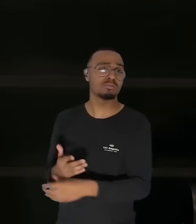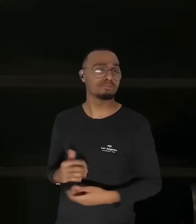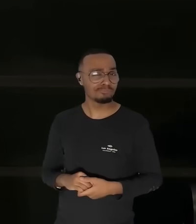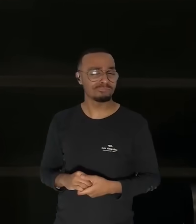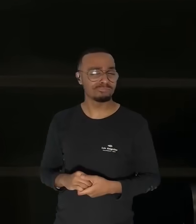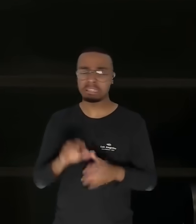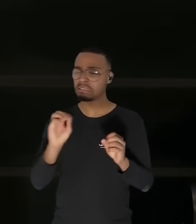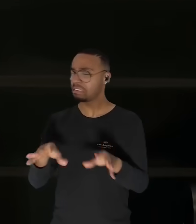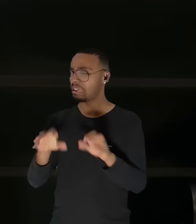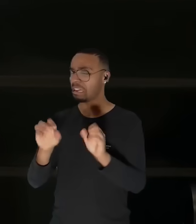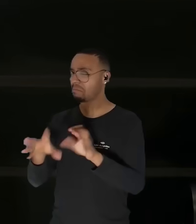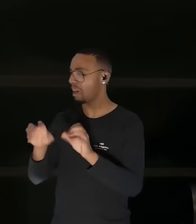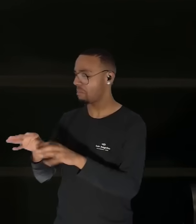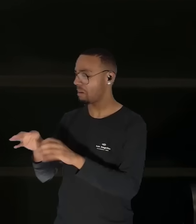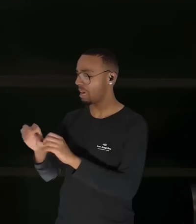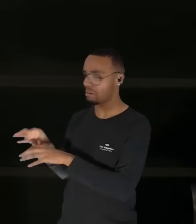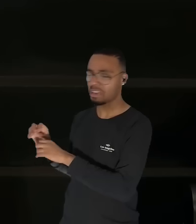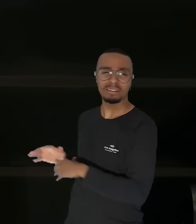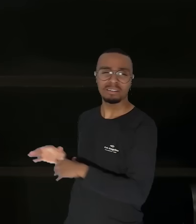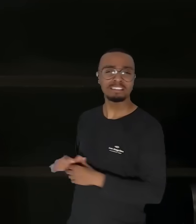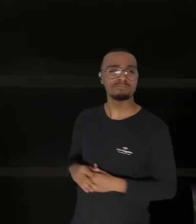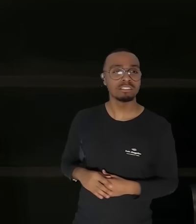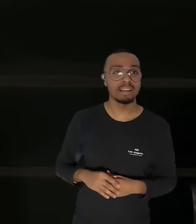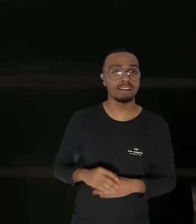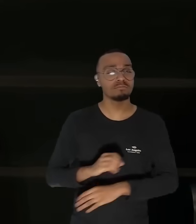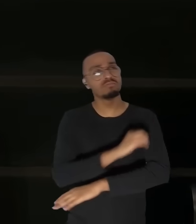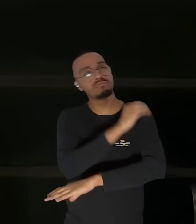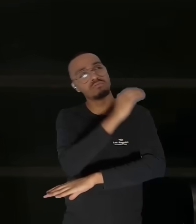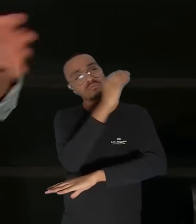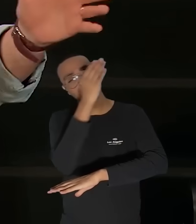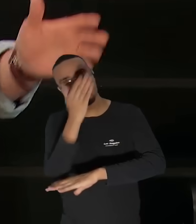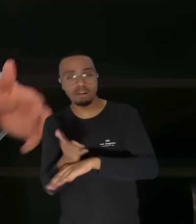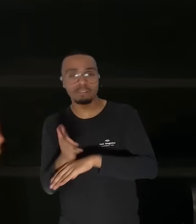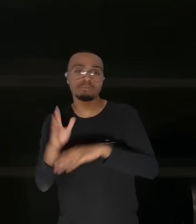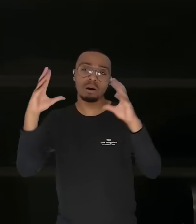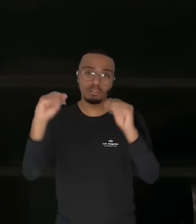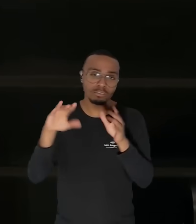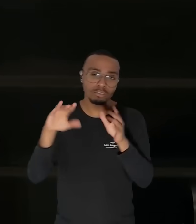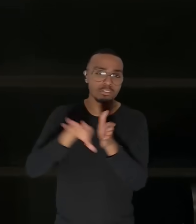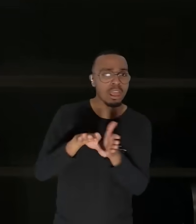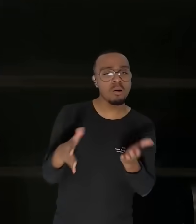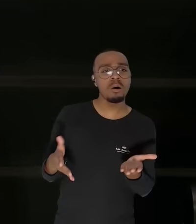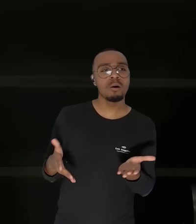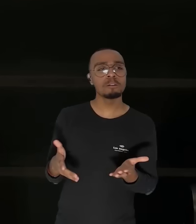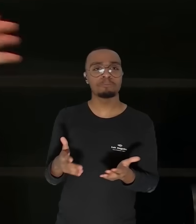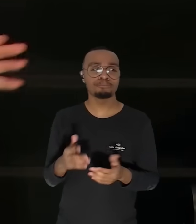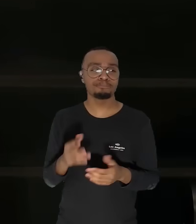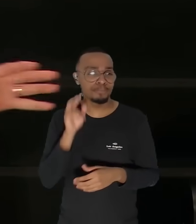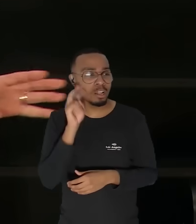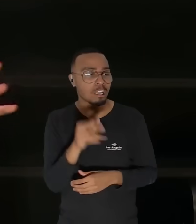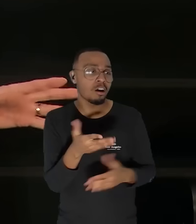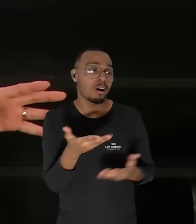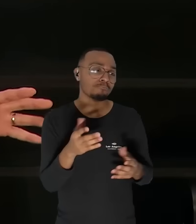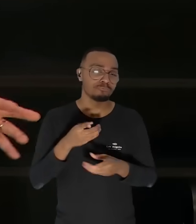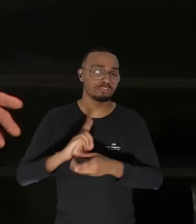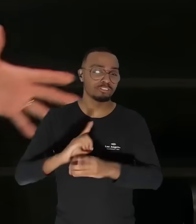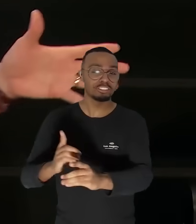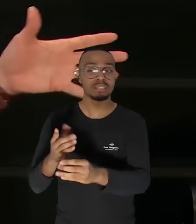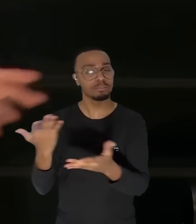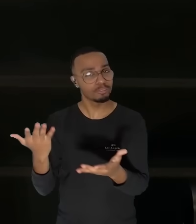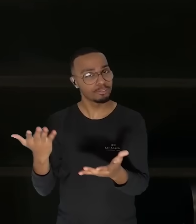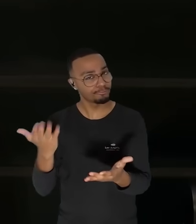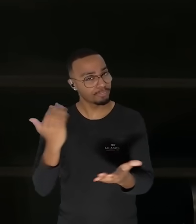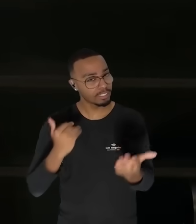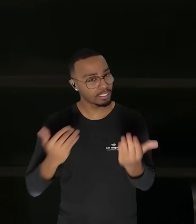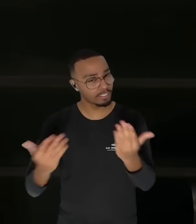inteiro, ele decide olhar para os discípulos e falar: oh, nós vamos atravessar o mar. Ninguém entendeu nada, porque depois